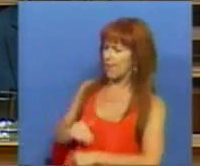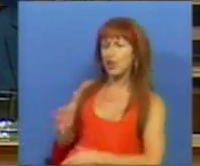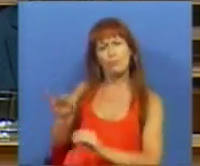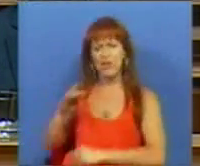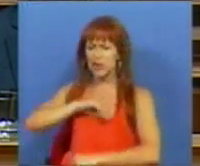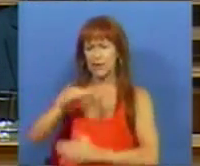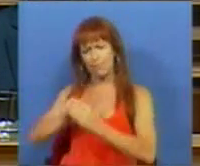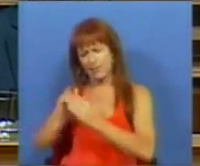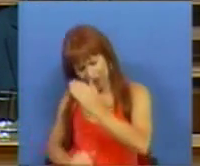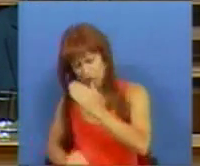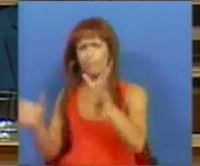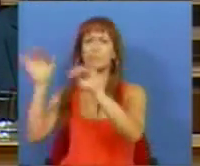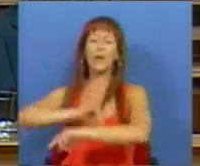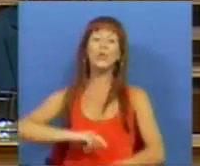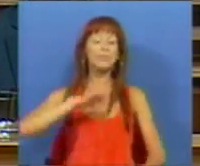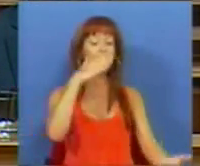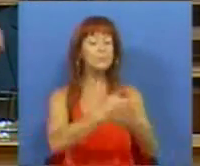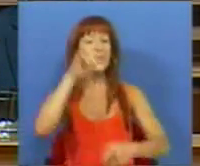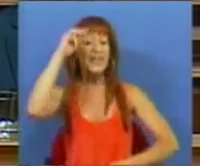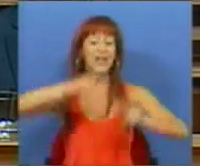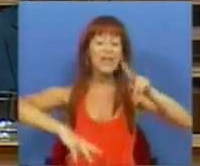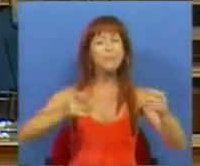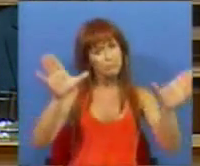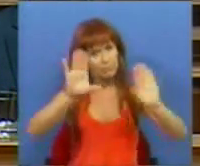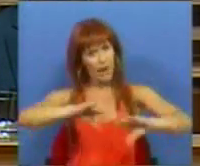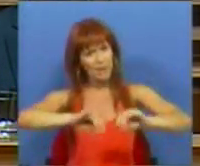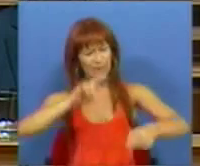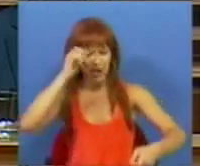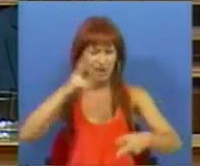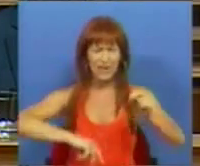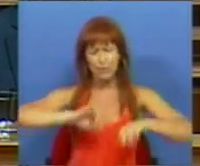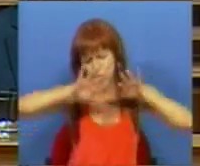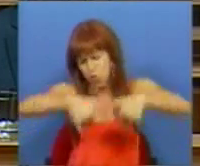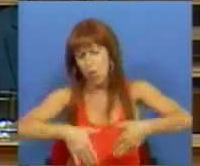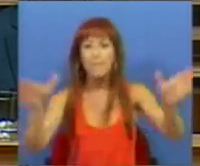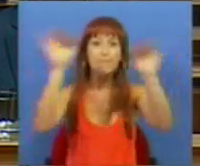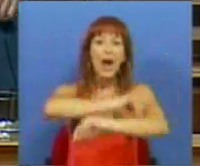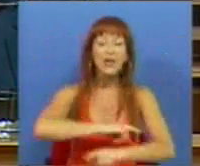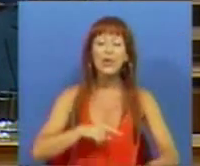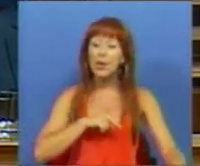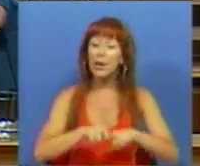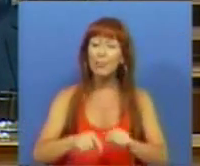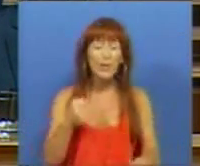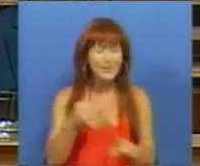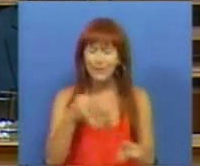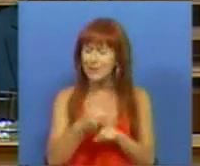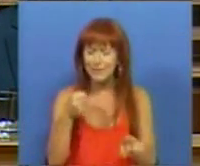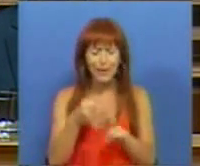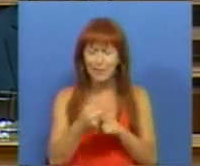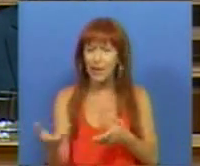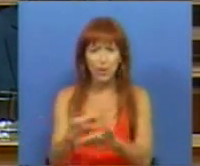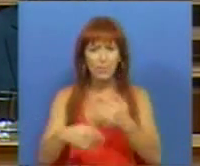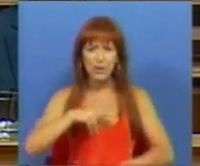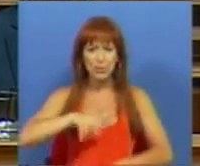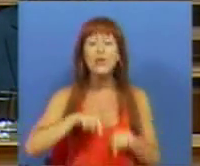é salários mais baixos, perante uma crise fiscal é mais crise depressiva. É uma política que ataca a economia